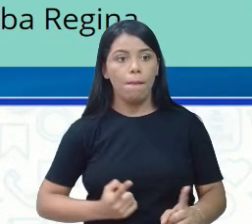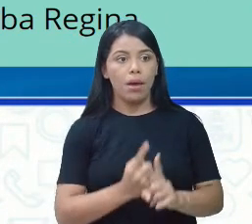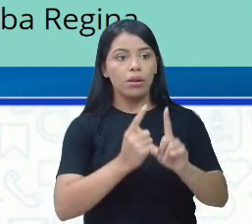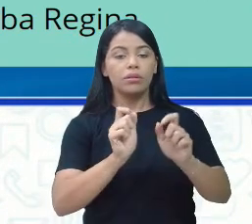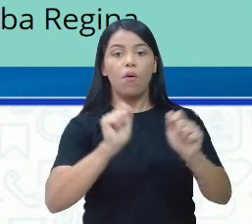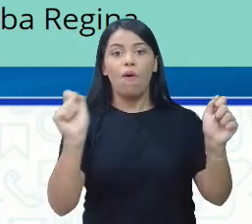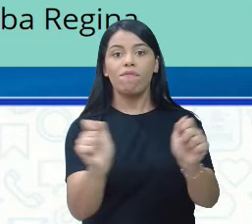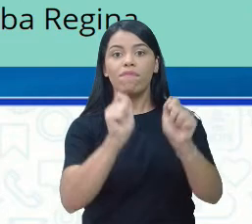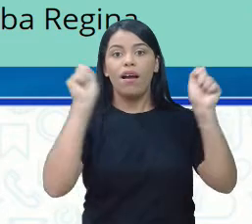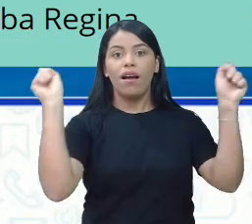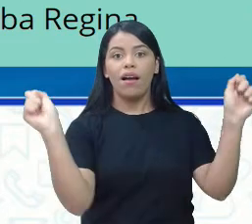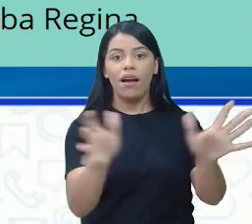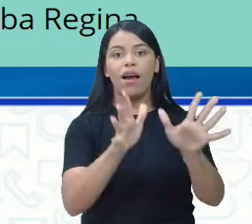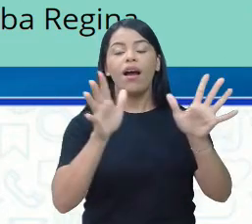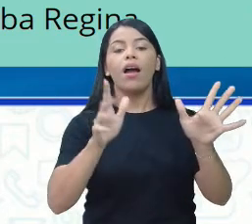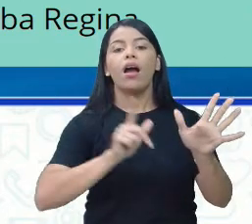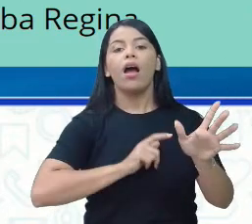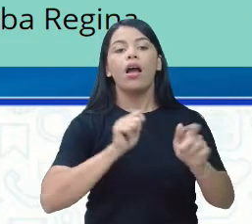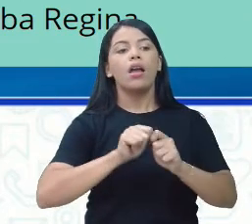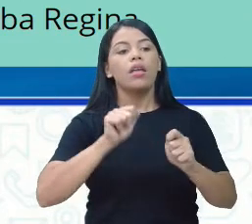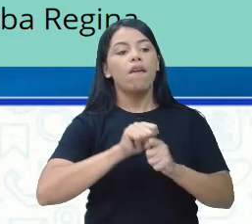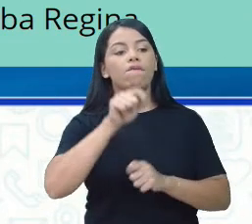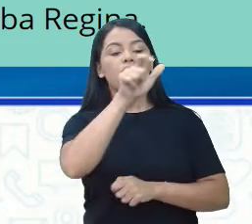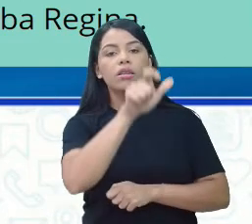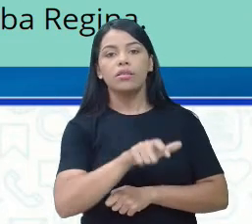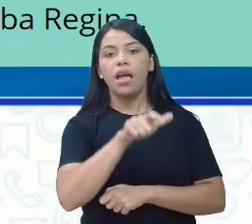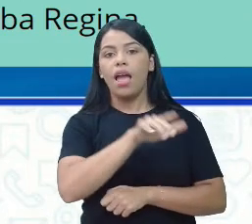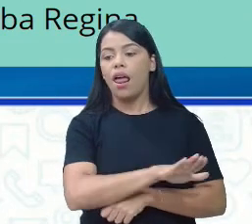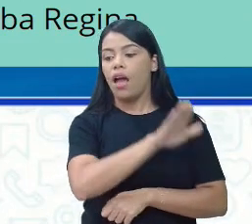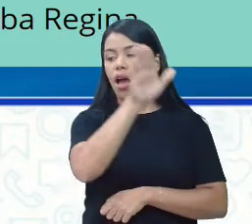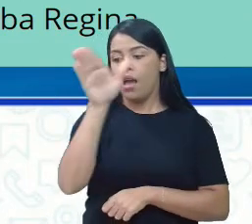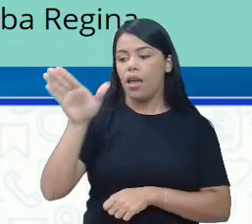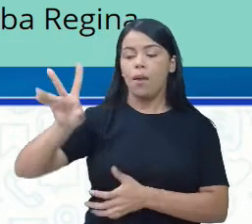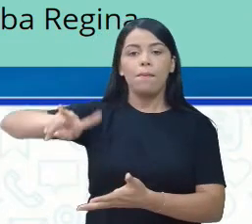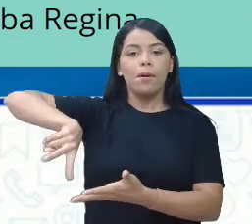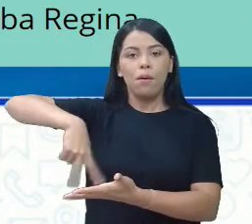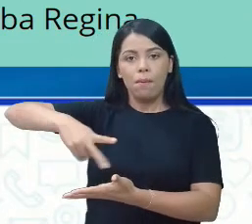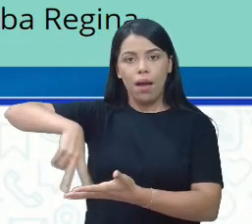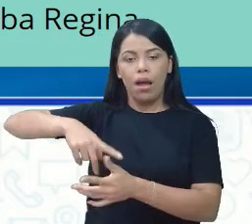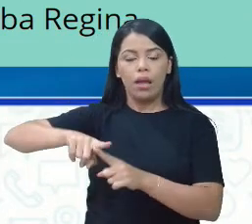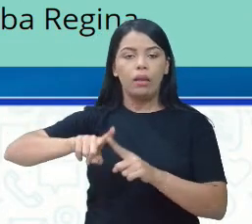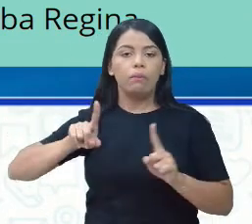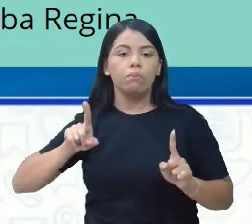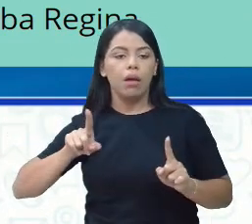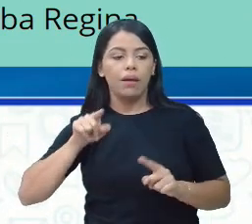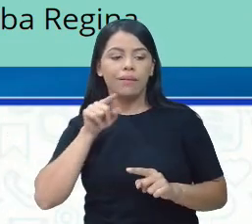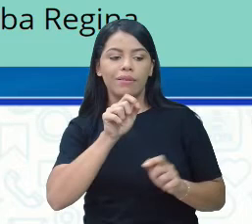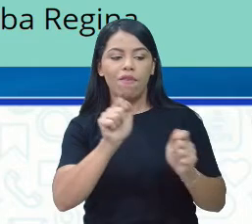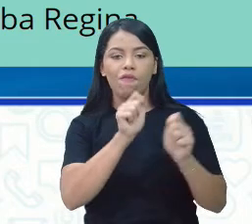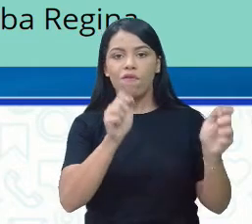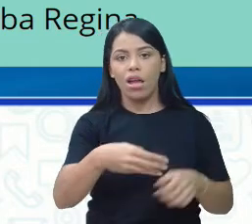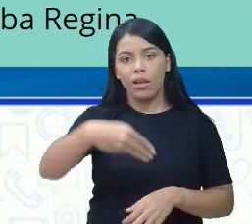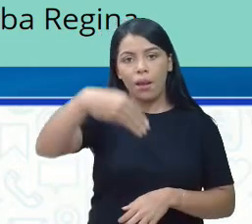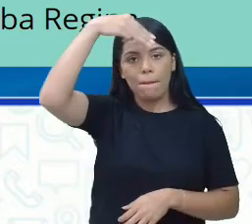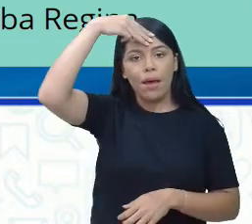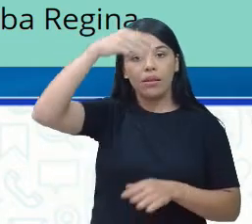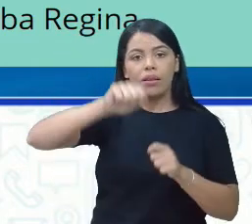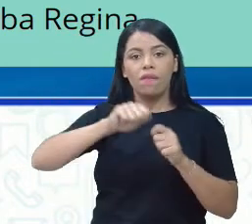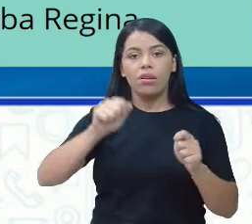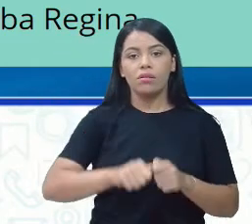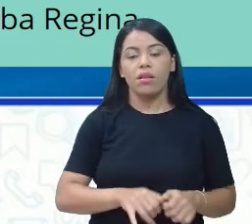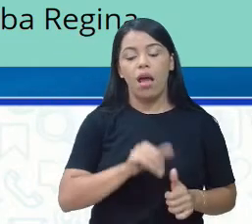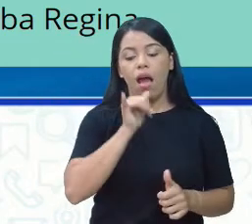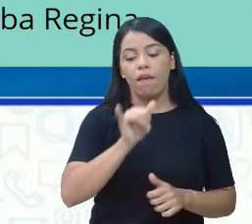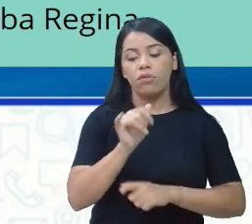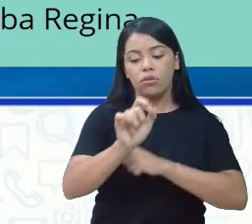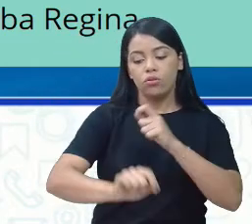fada que fez ela ir ao baile. Mas a fada madrinha avisou